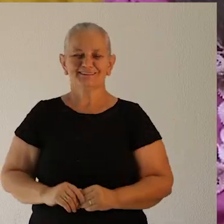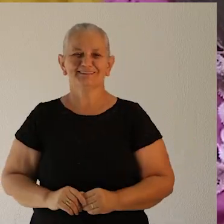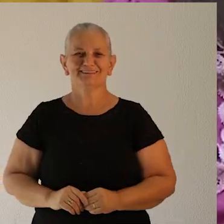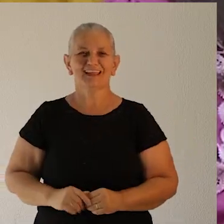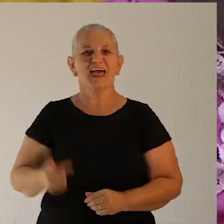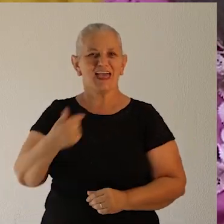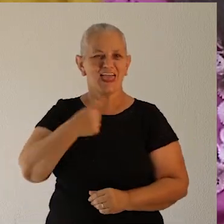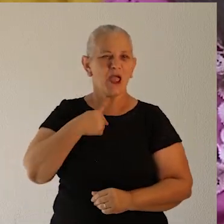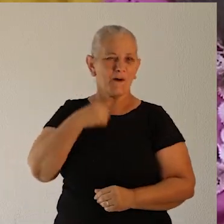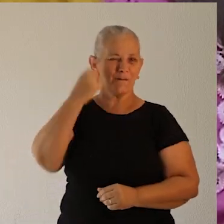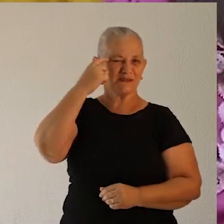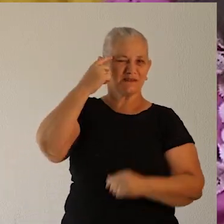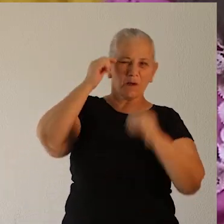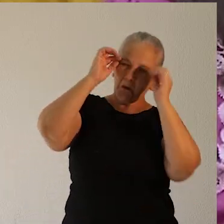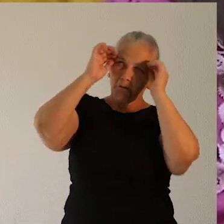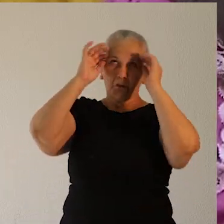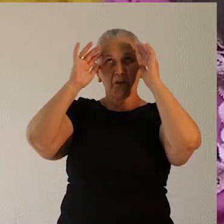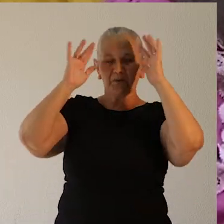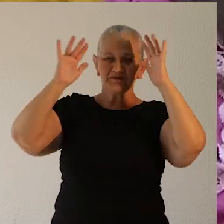Silvio Cuca,